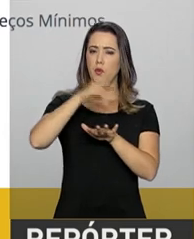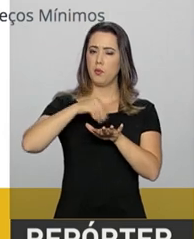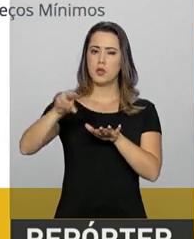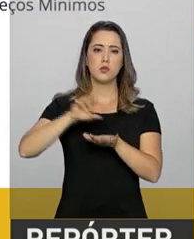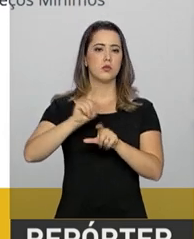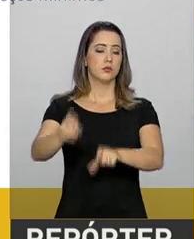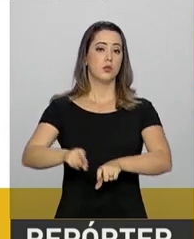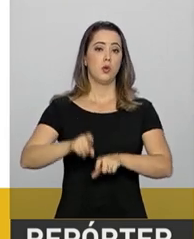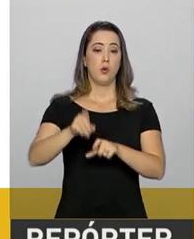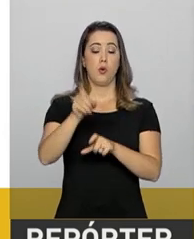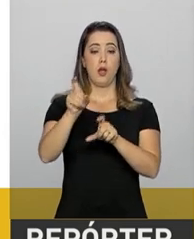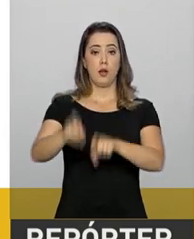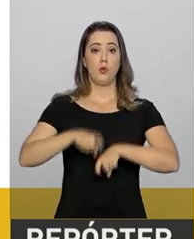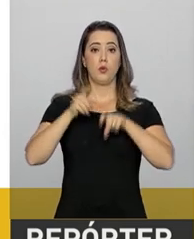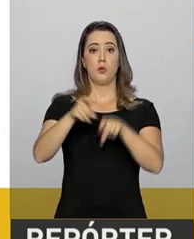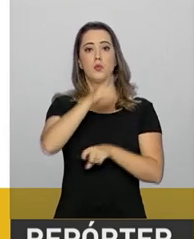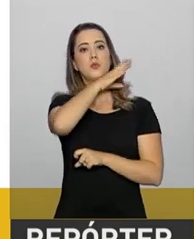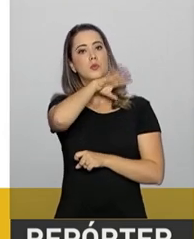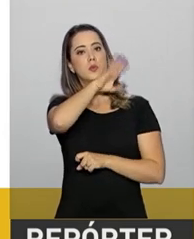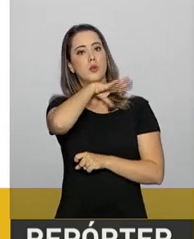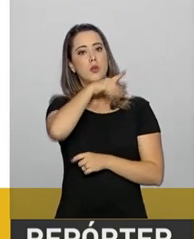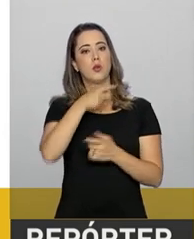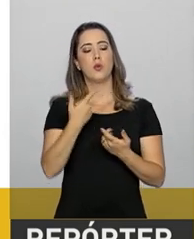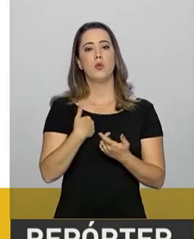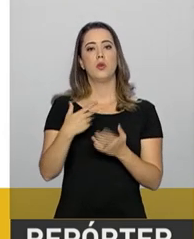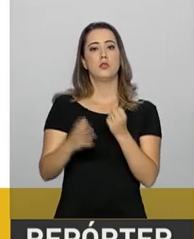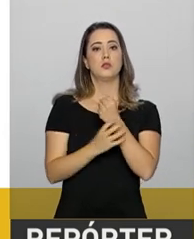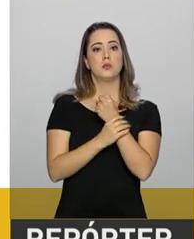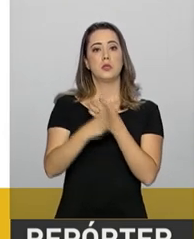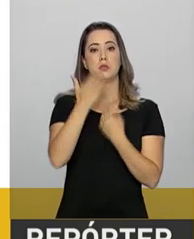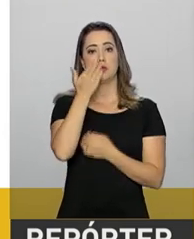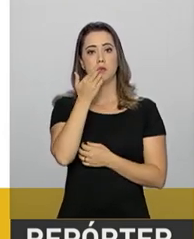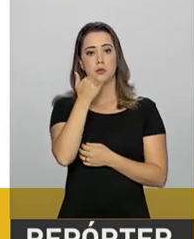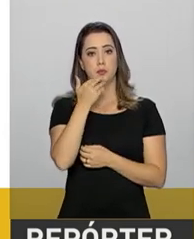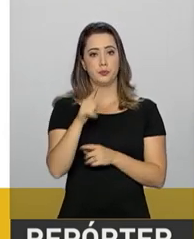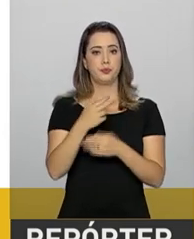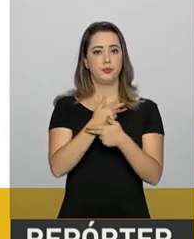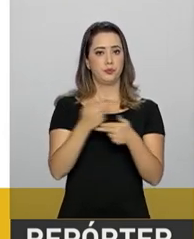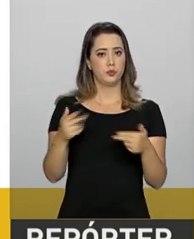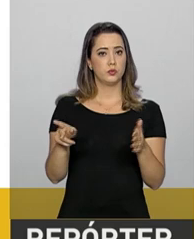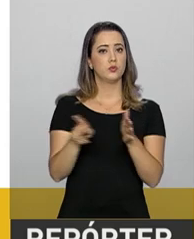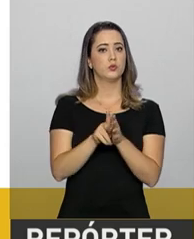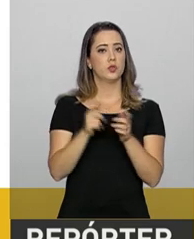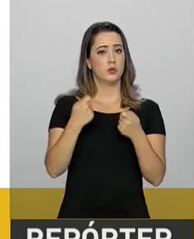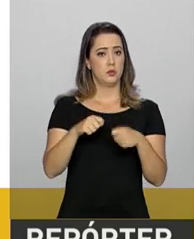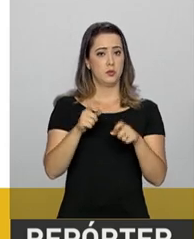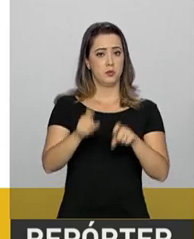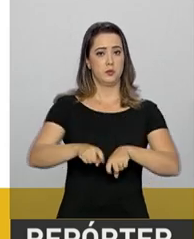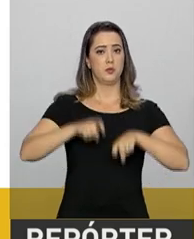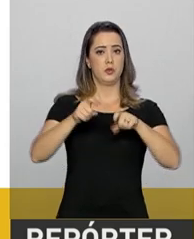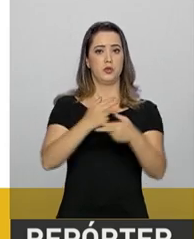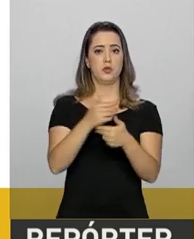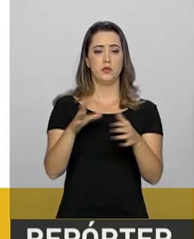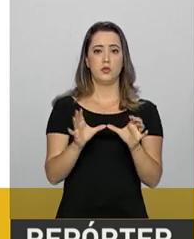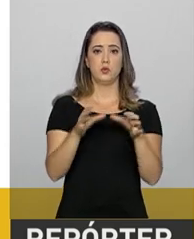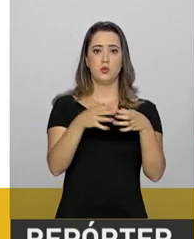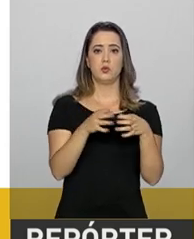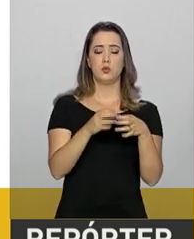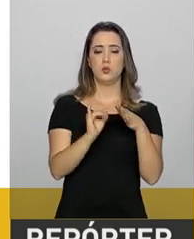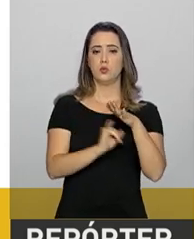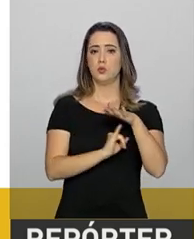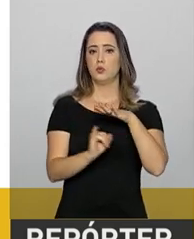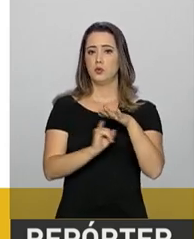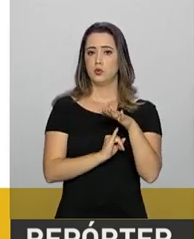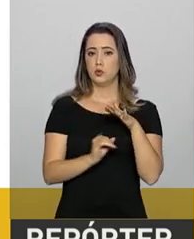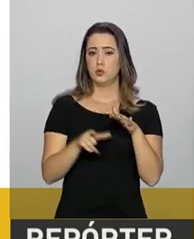relacionadas à agropecuária abastecimento ea segurança alimentar e nutricional produzidas por diversas instituições do